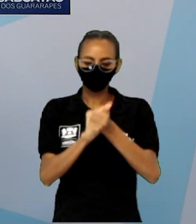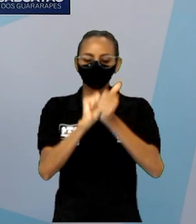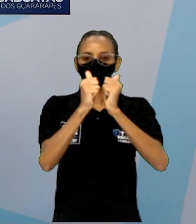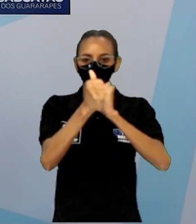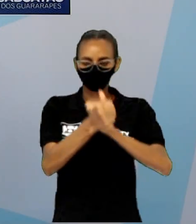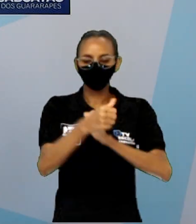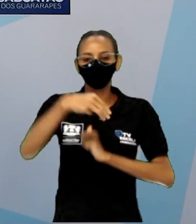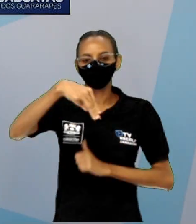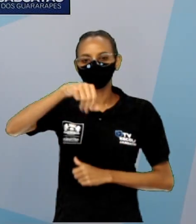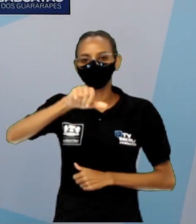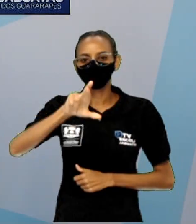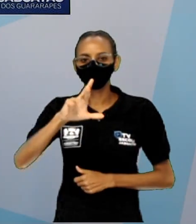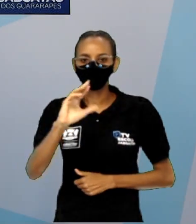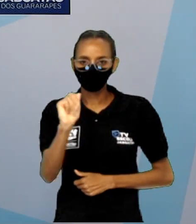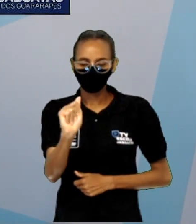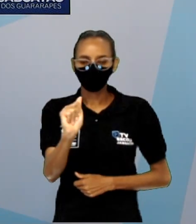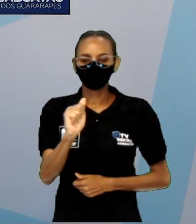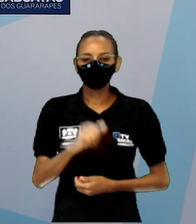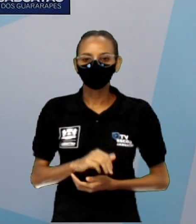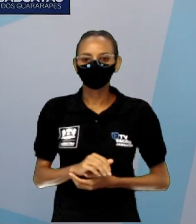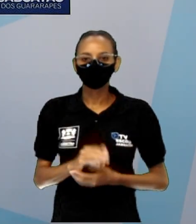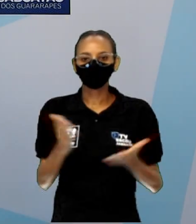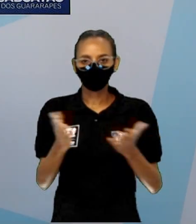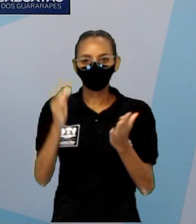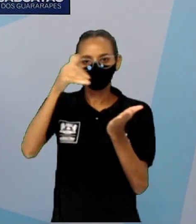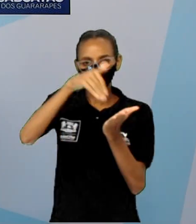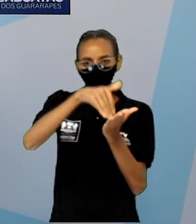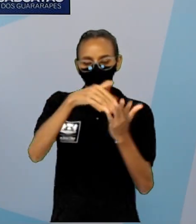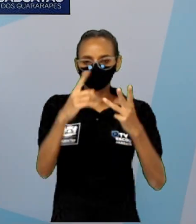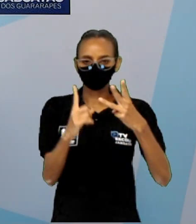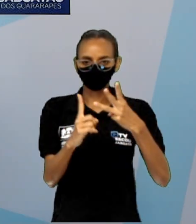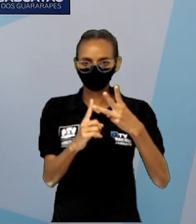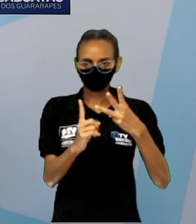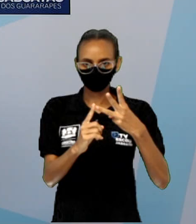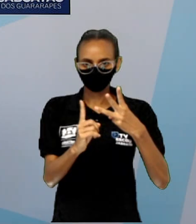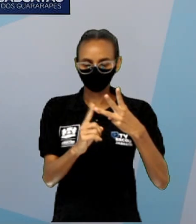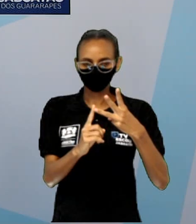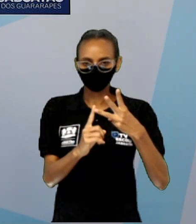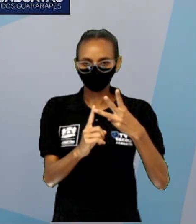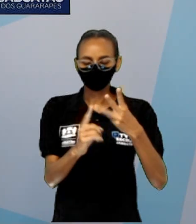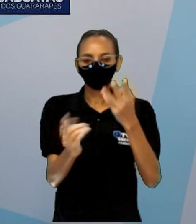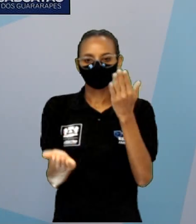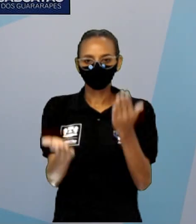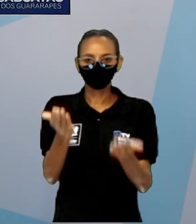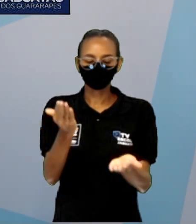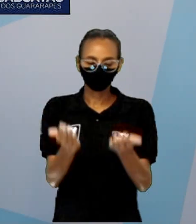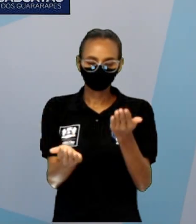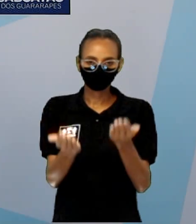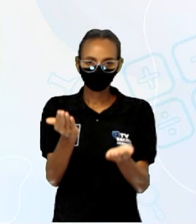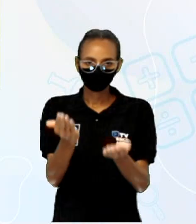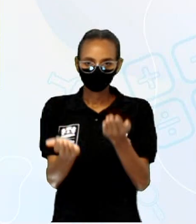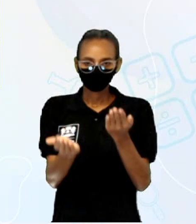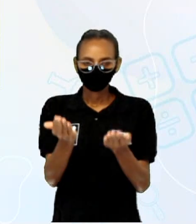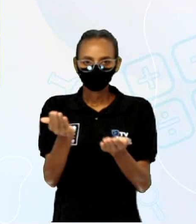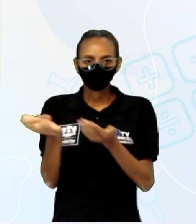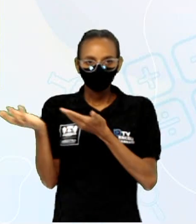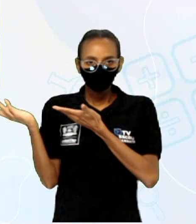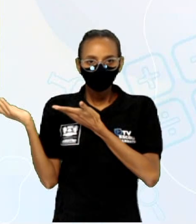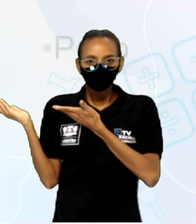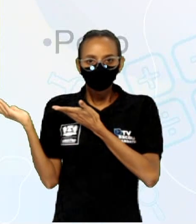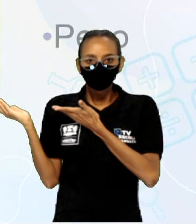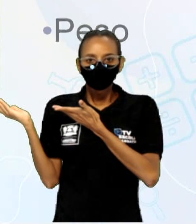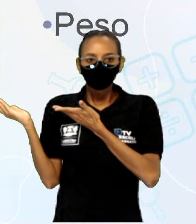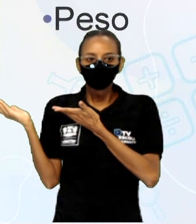de distância. Vamos para a próxima e última que a gente já viu aqui, seria sobre peso. E aí, nada mais, nada